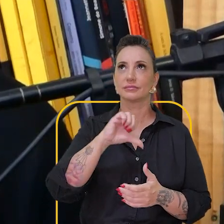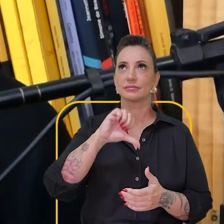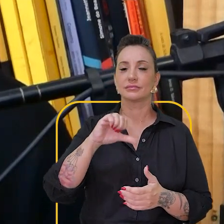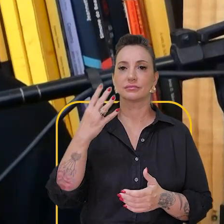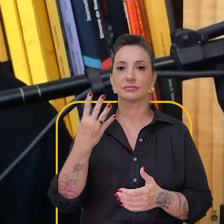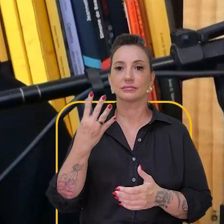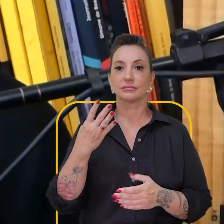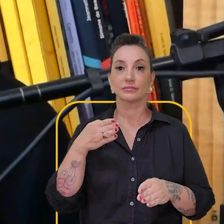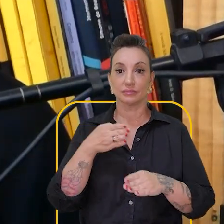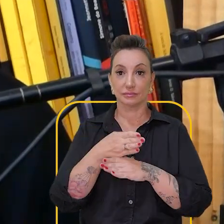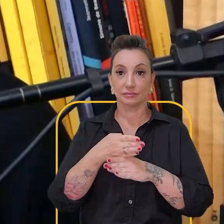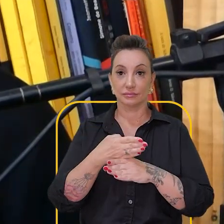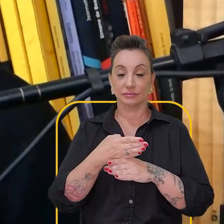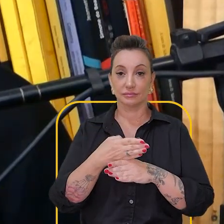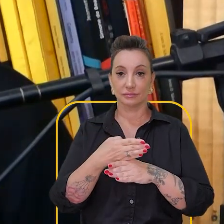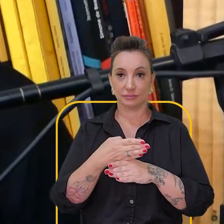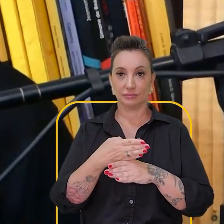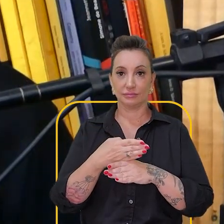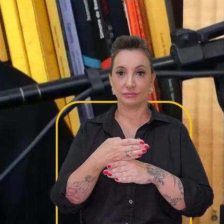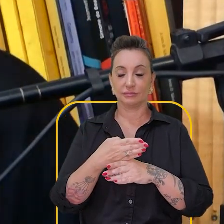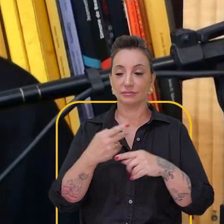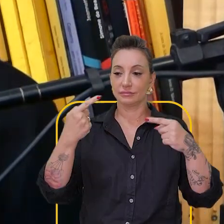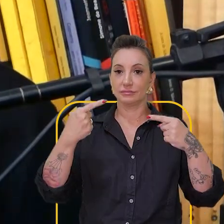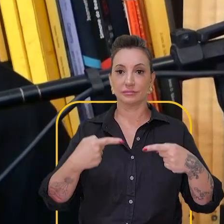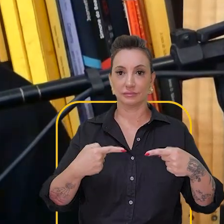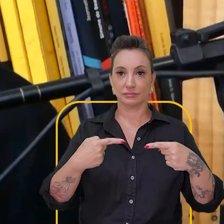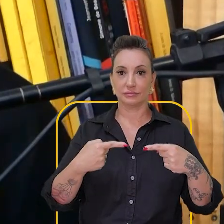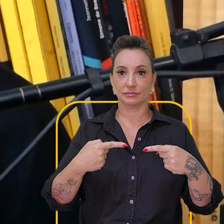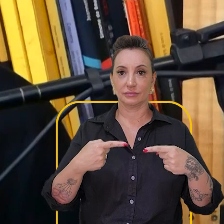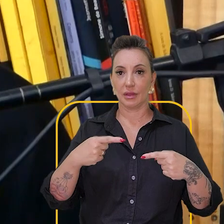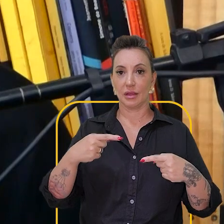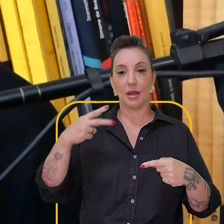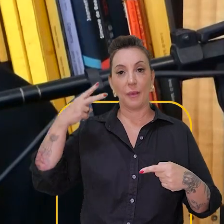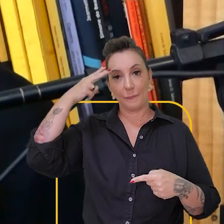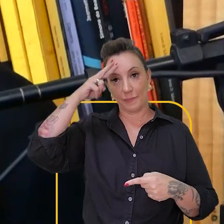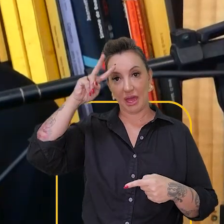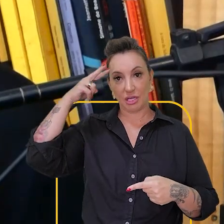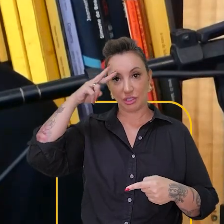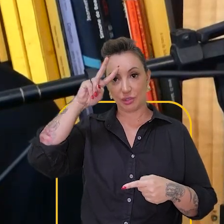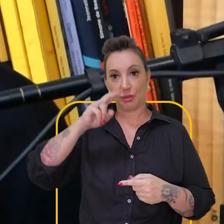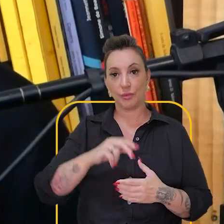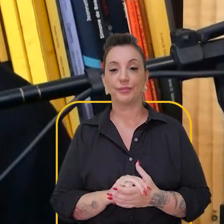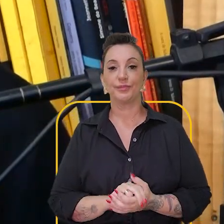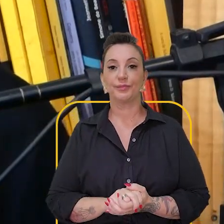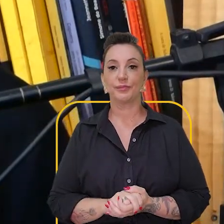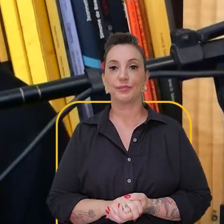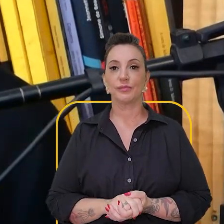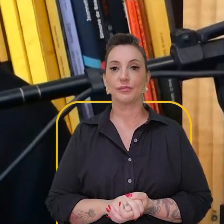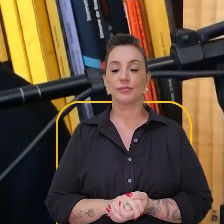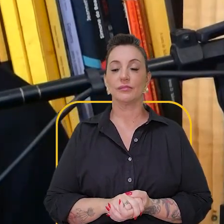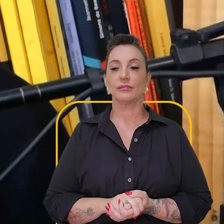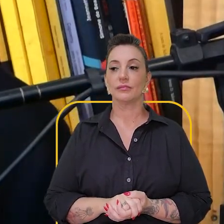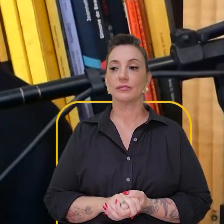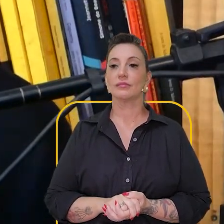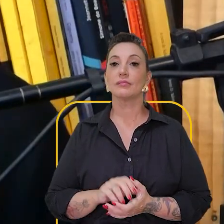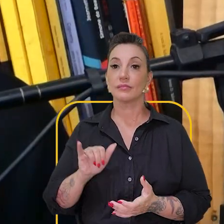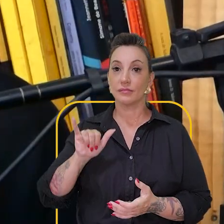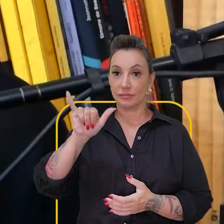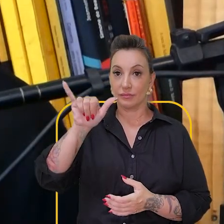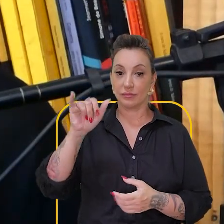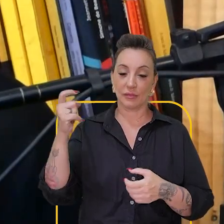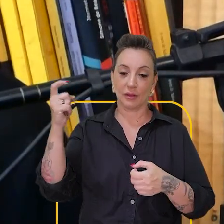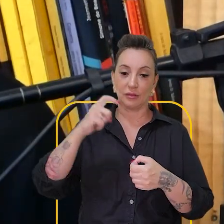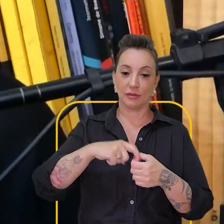e aí no avião na volta eu pedi para ser aluno dele então em 95 Janeiro Isso é uma das poucas datas que eu te falei que eu não